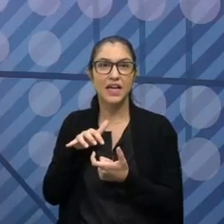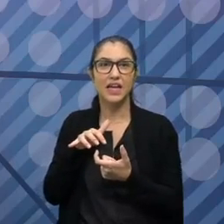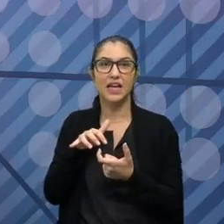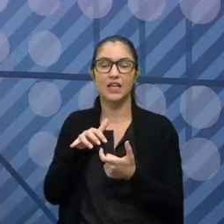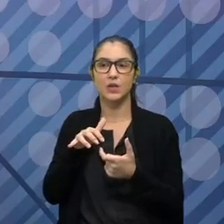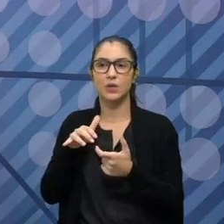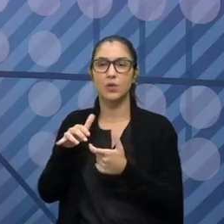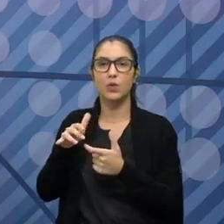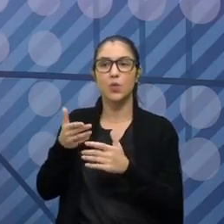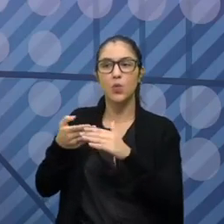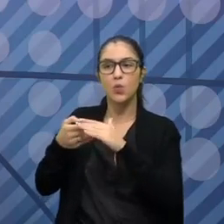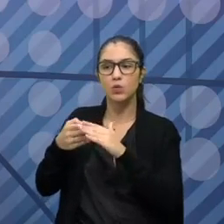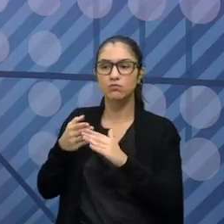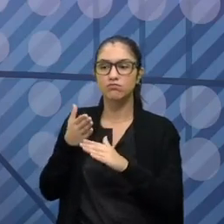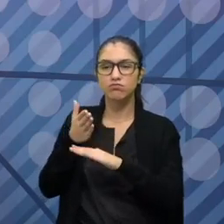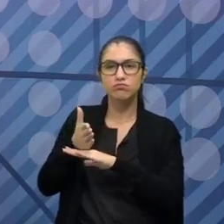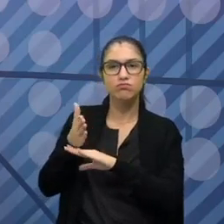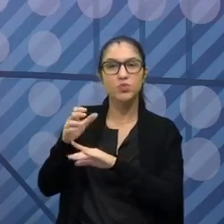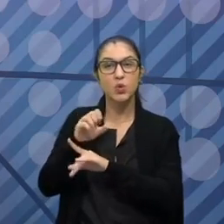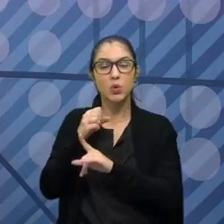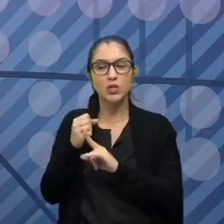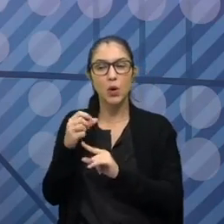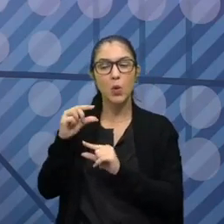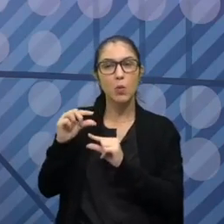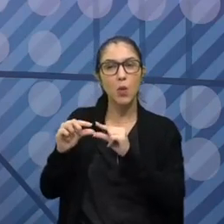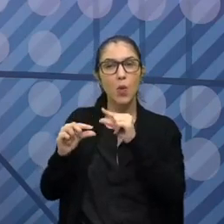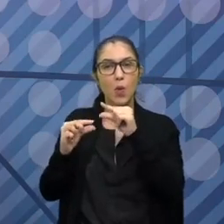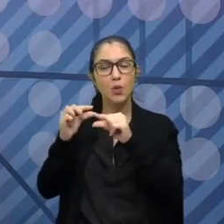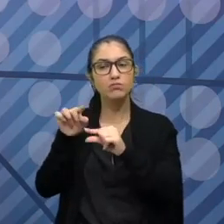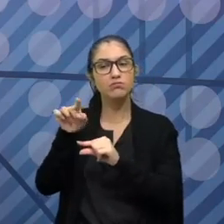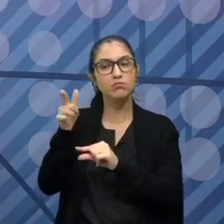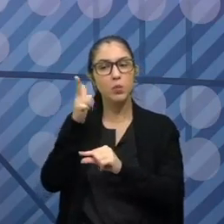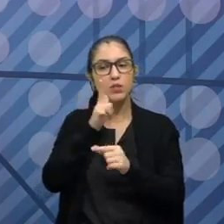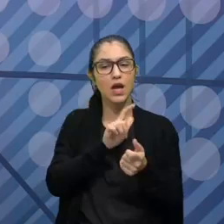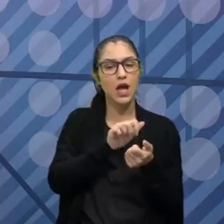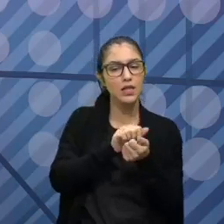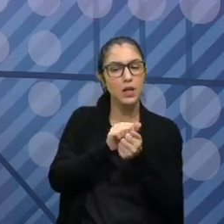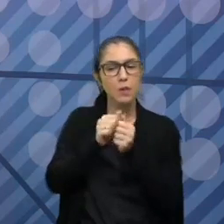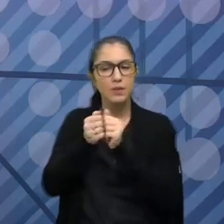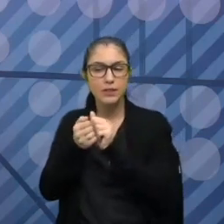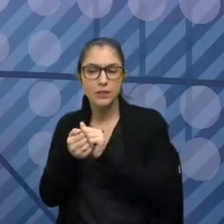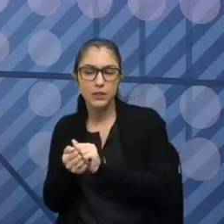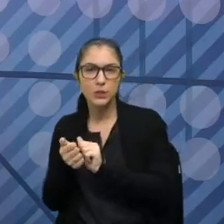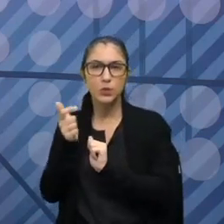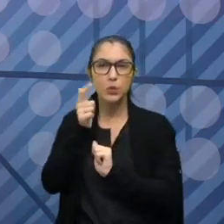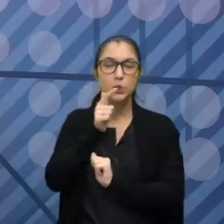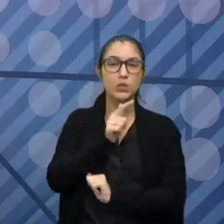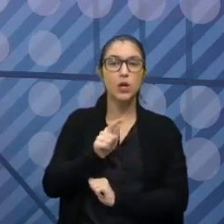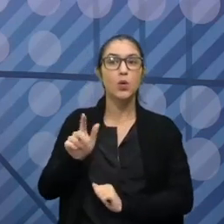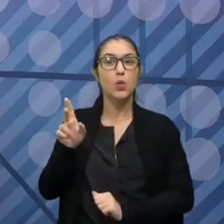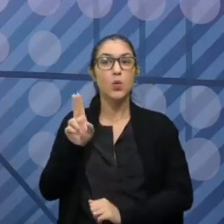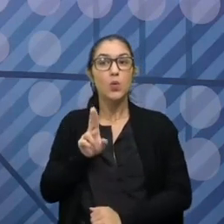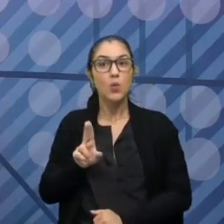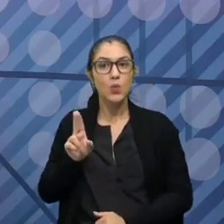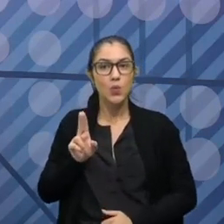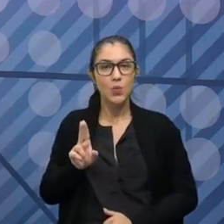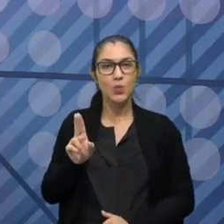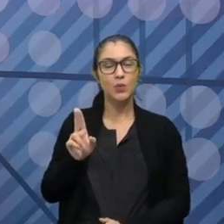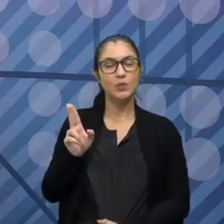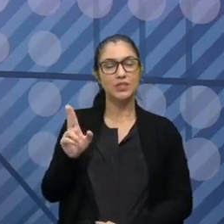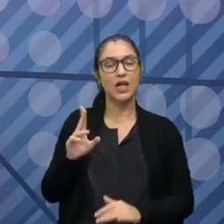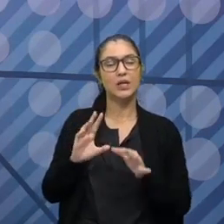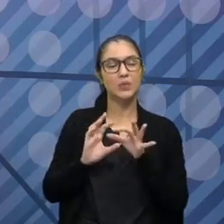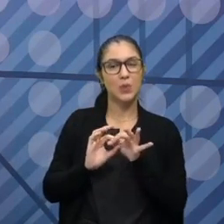práticas sociais, devagar, passo a passo, ele vai se adaptando e ele vai fazendo uso